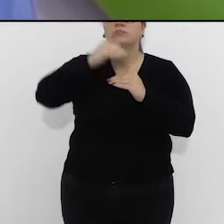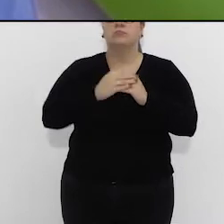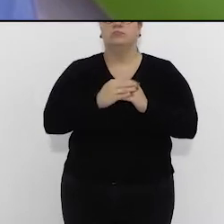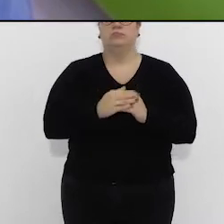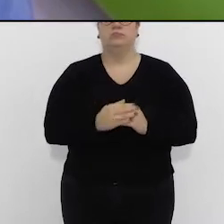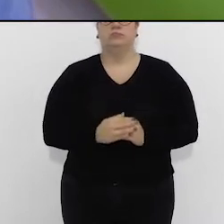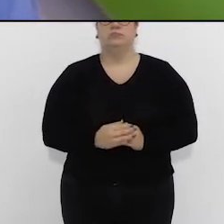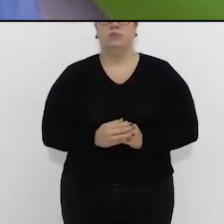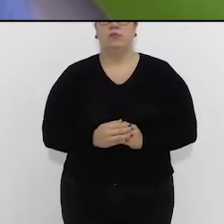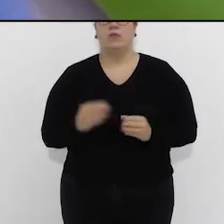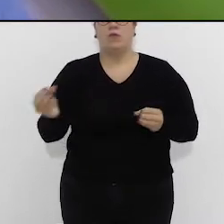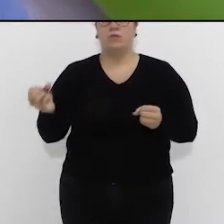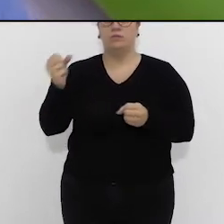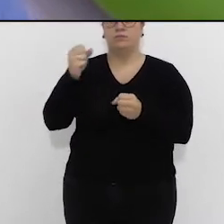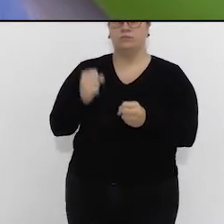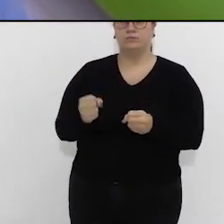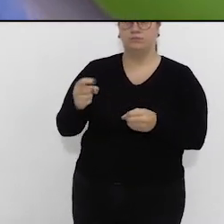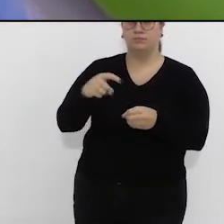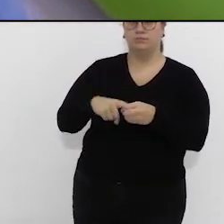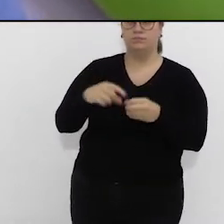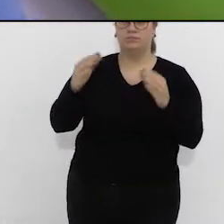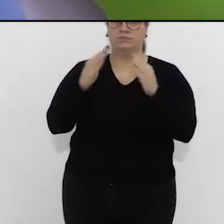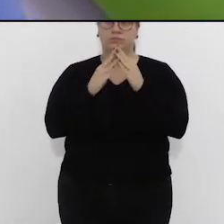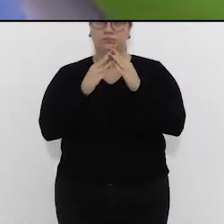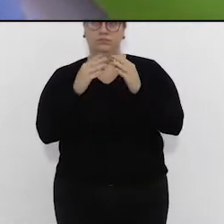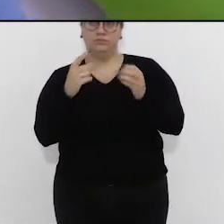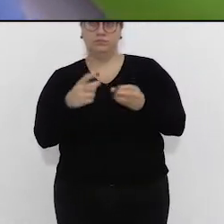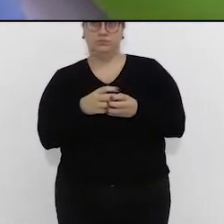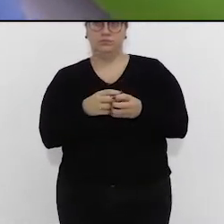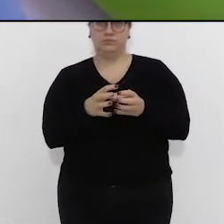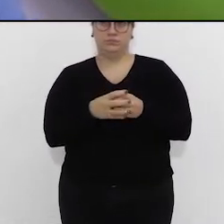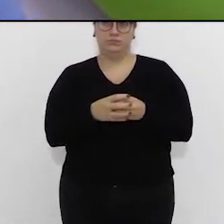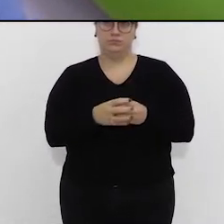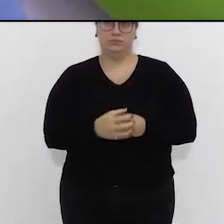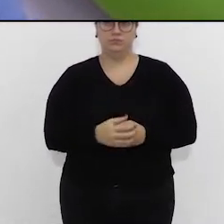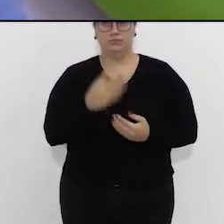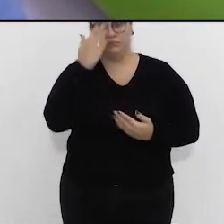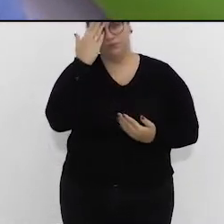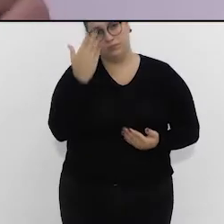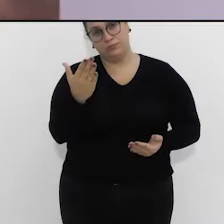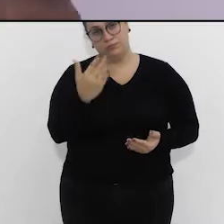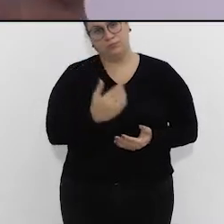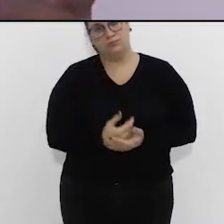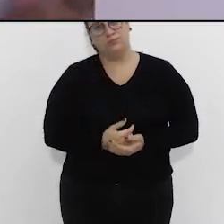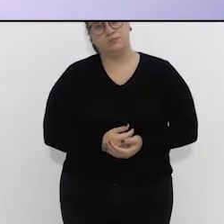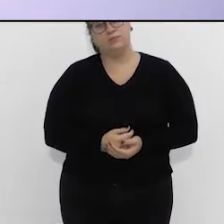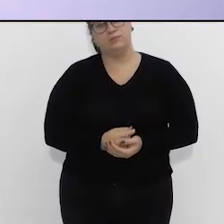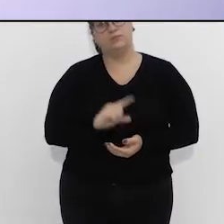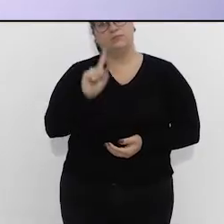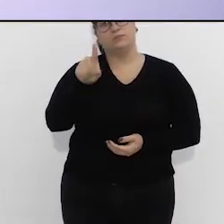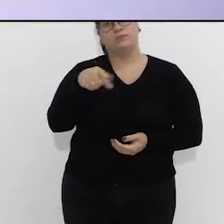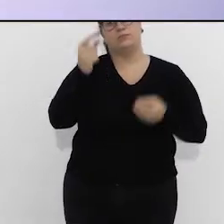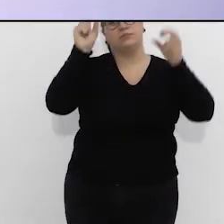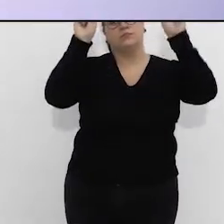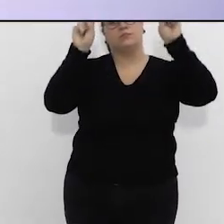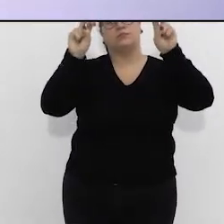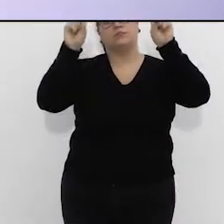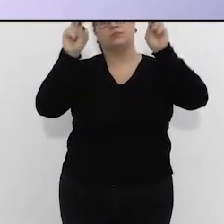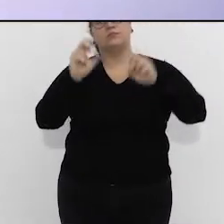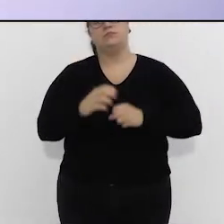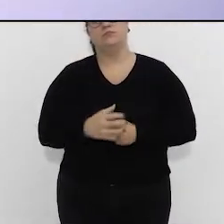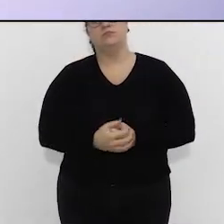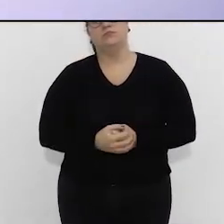para que possamos trazer mais moradores para o centro da cidade Obrigado próximo tema para o